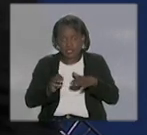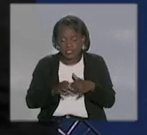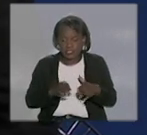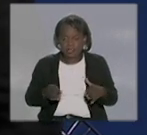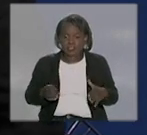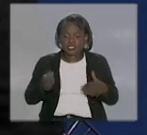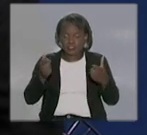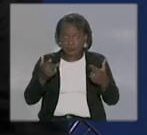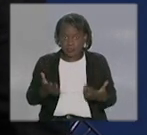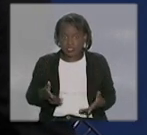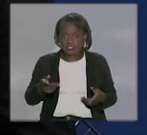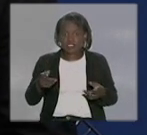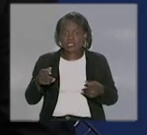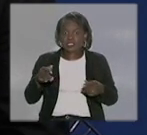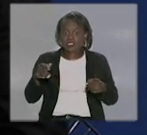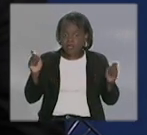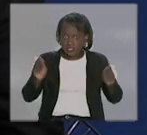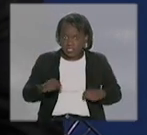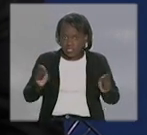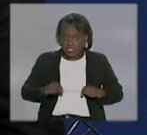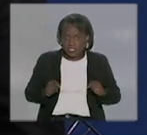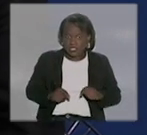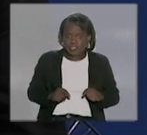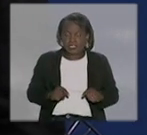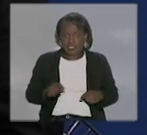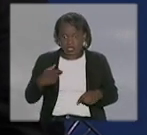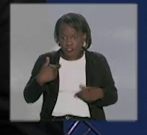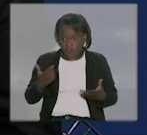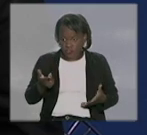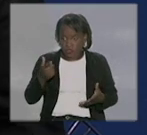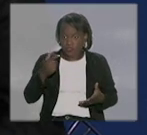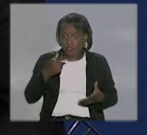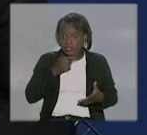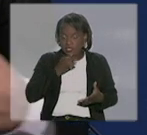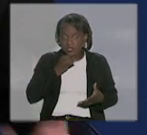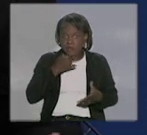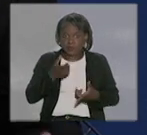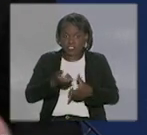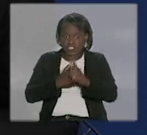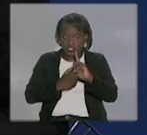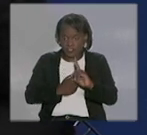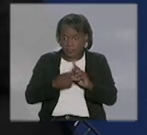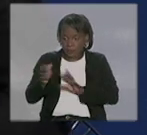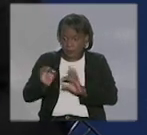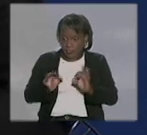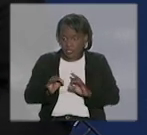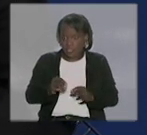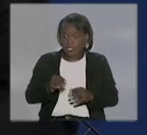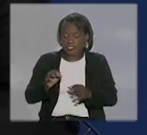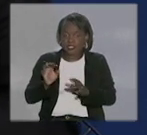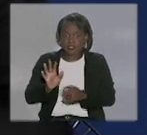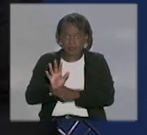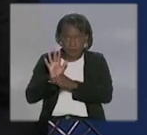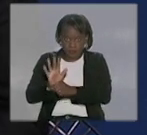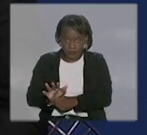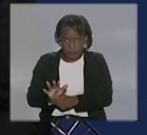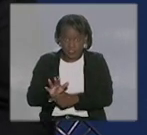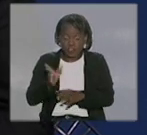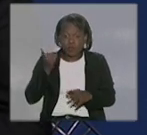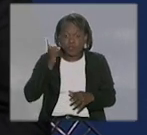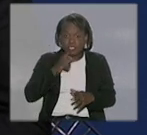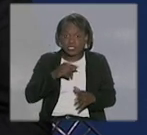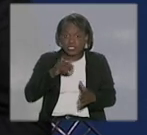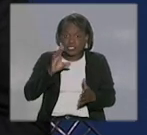ouvem sobre essa possibilidade, né? Então, olha, se eu vou captar uma dívida para implementar um projeto, se eu consigo colocar um